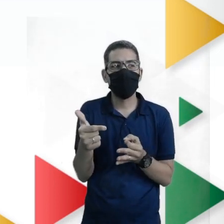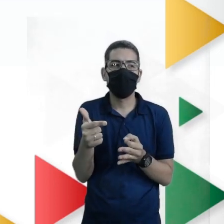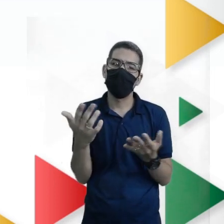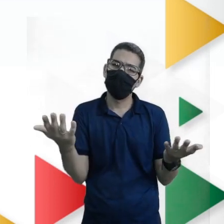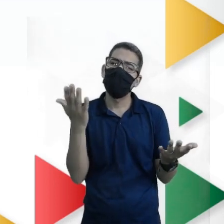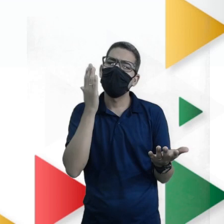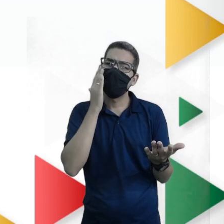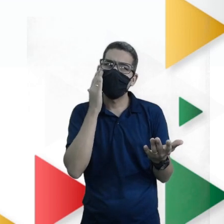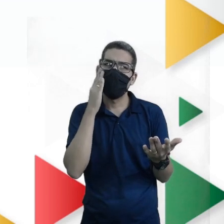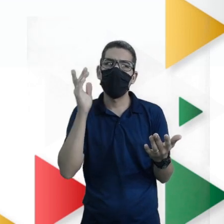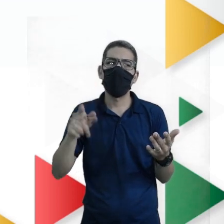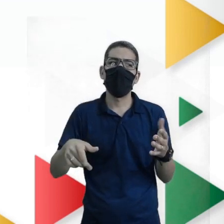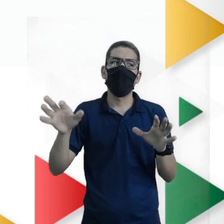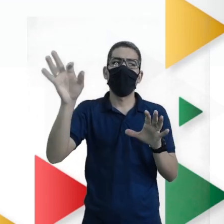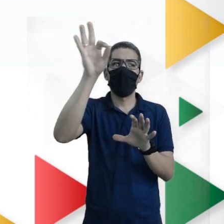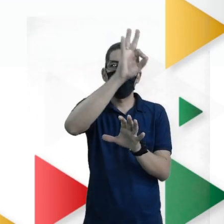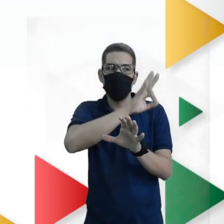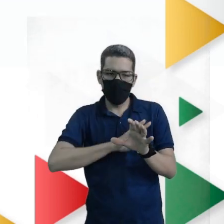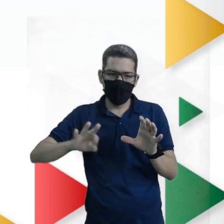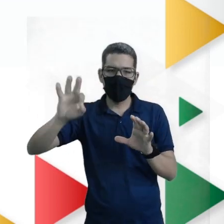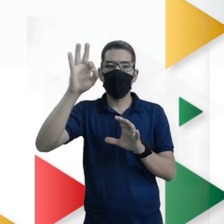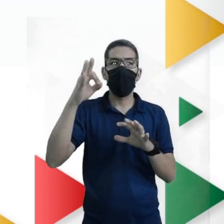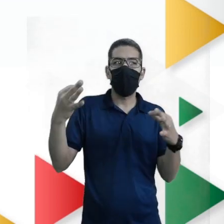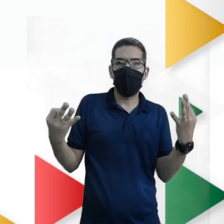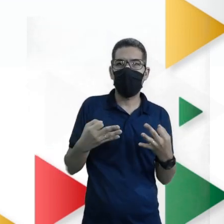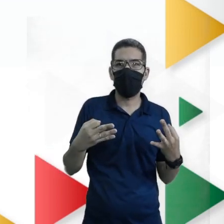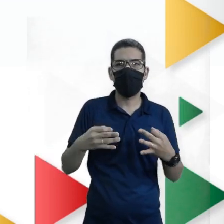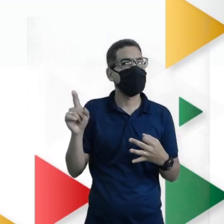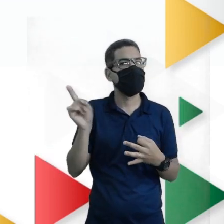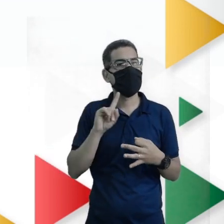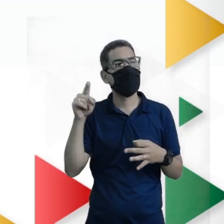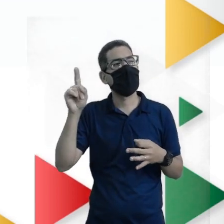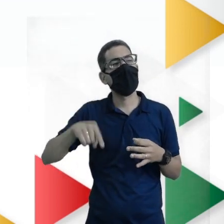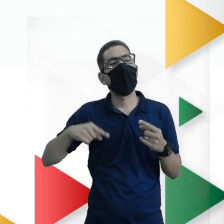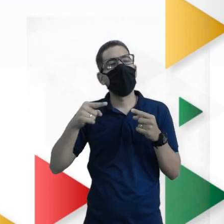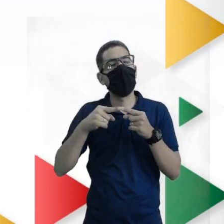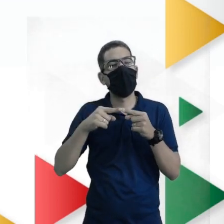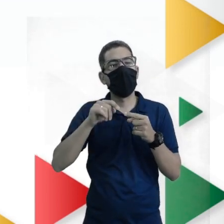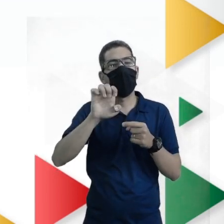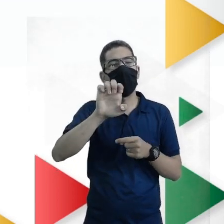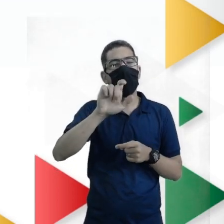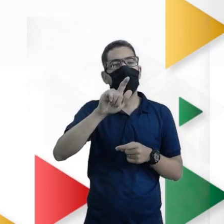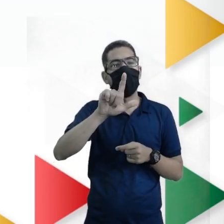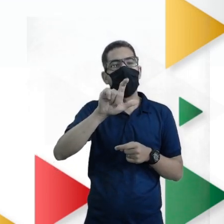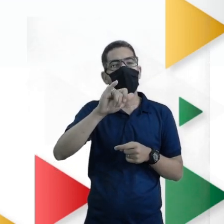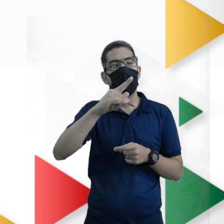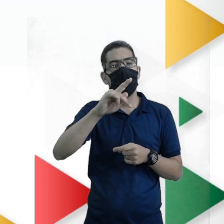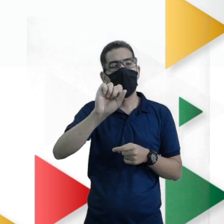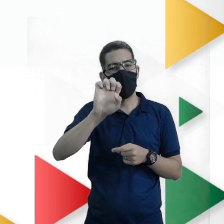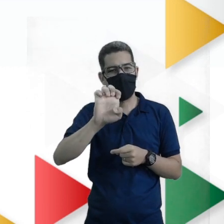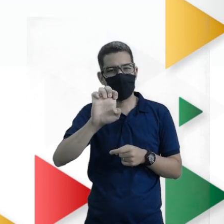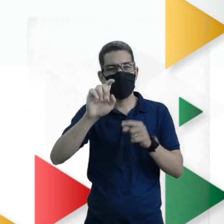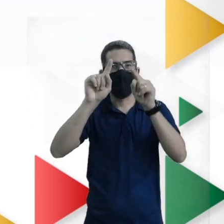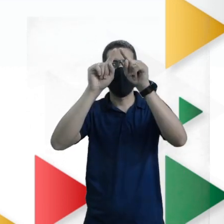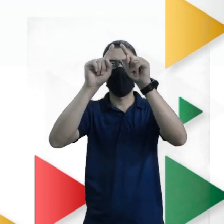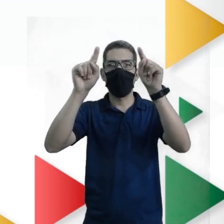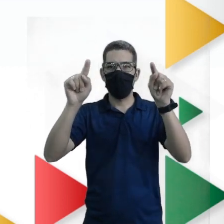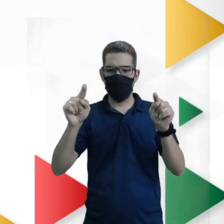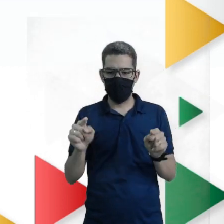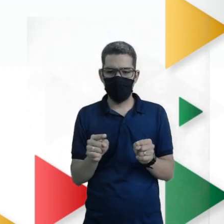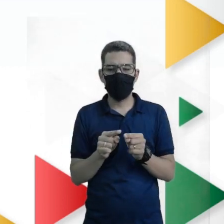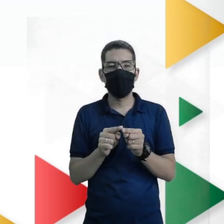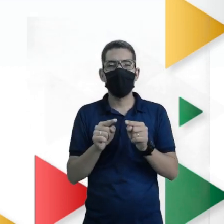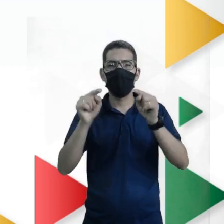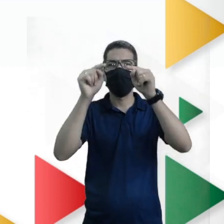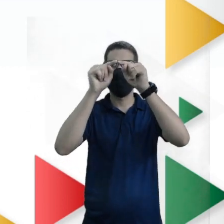não é esse movimento circular perfeito. É mais próximo de uma elipse, a qual você vai estudar um pouquinho mais a fundo lá